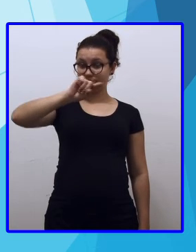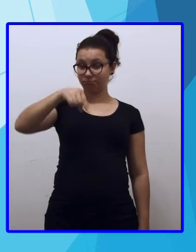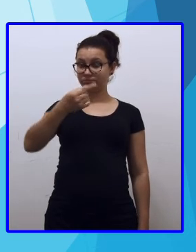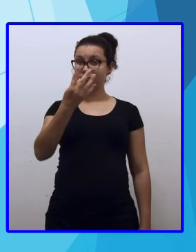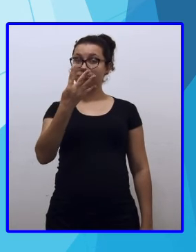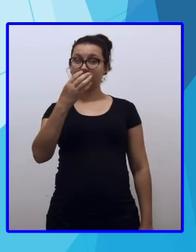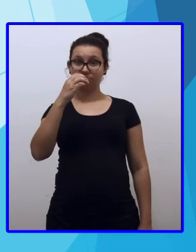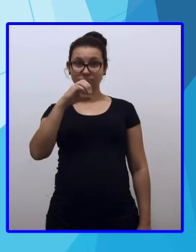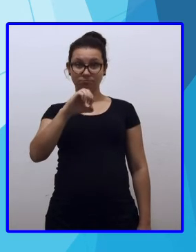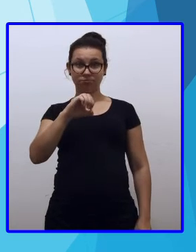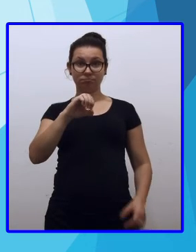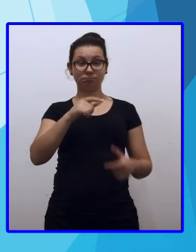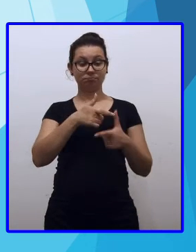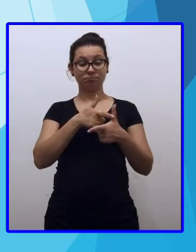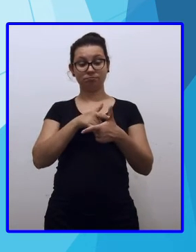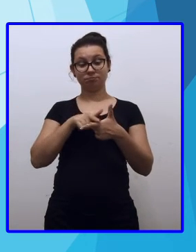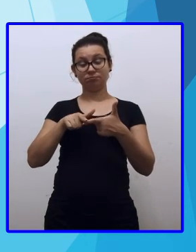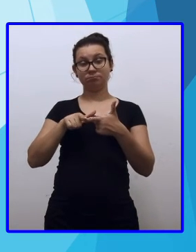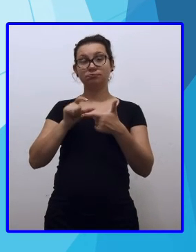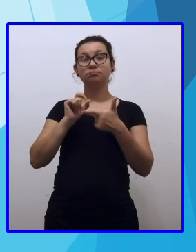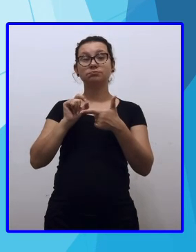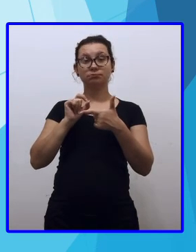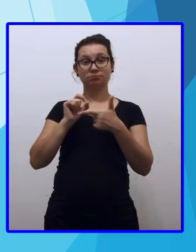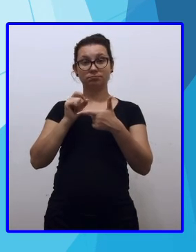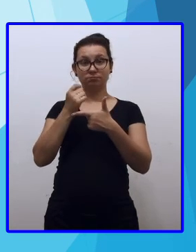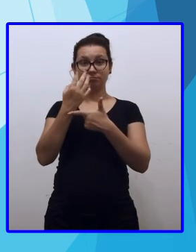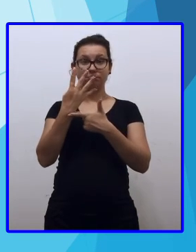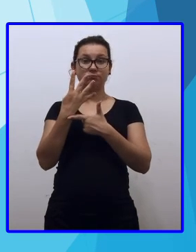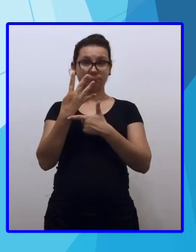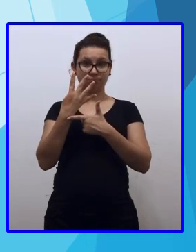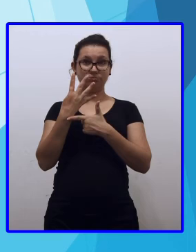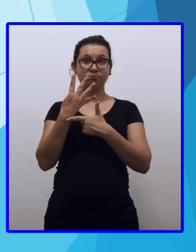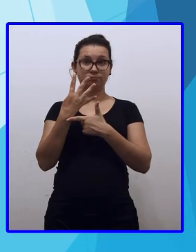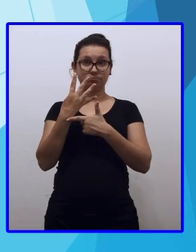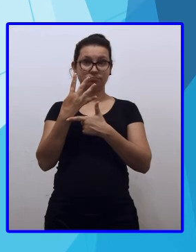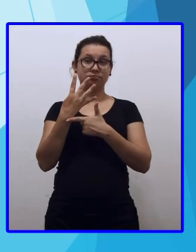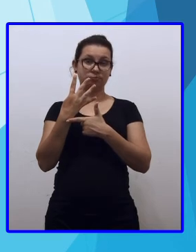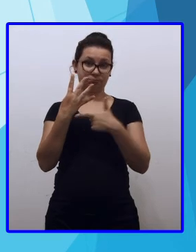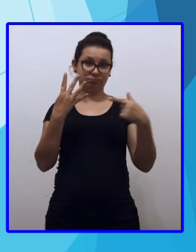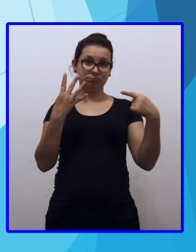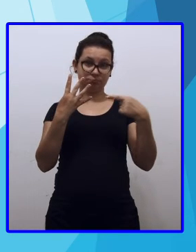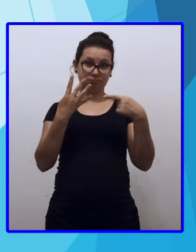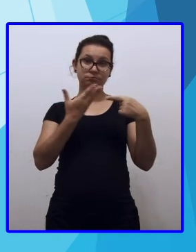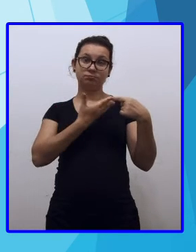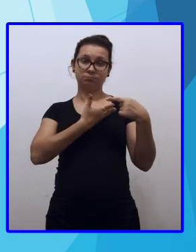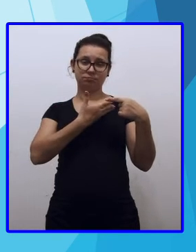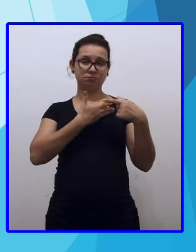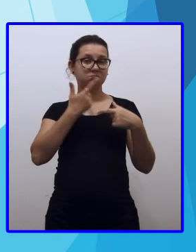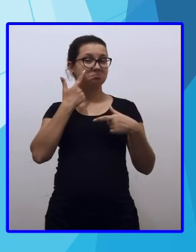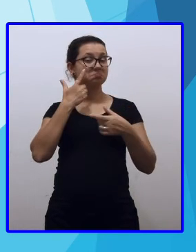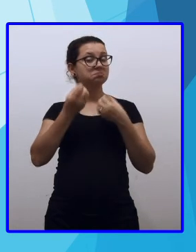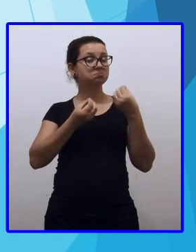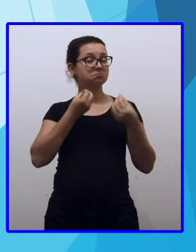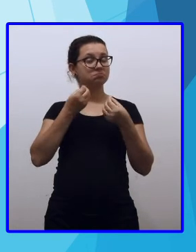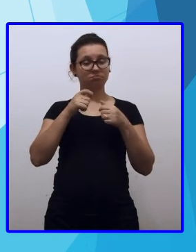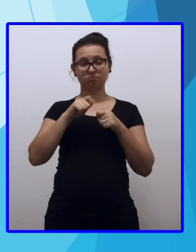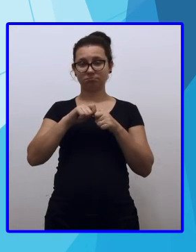para dividir para quatro amigos. Olha como nós vamos fazer.